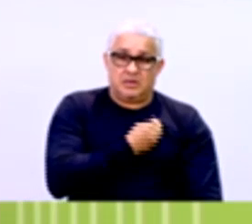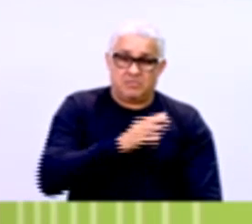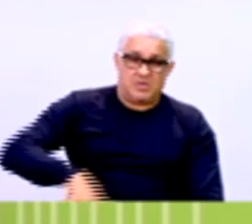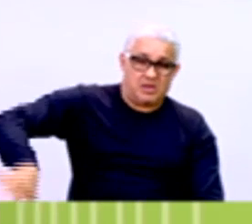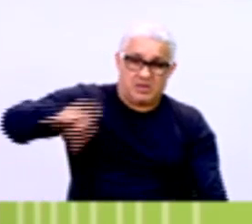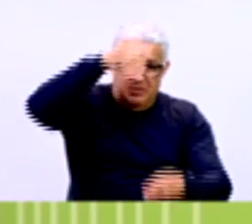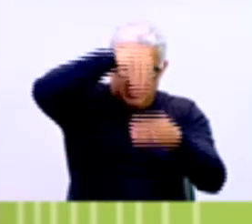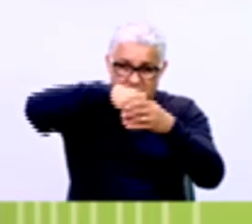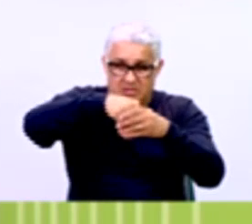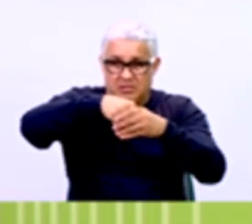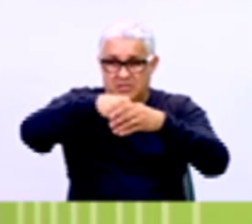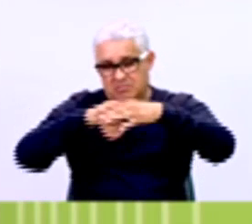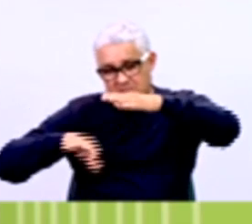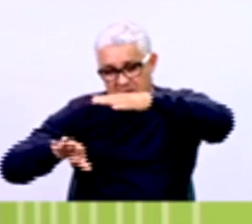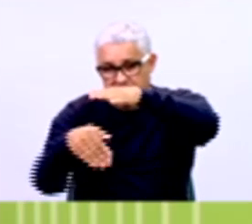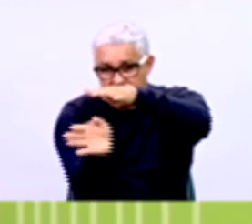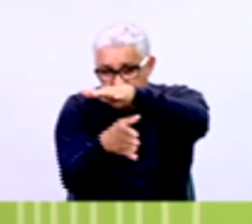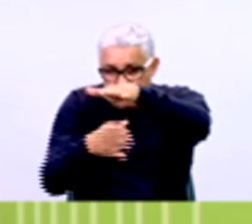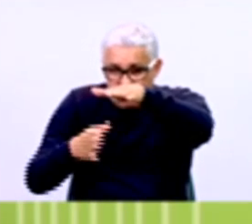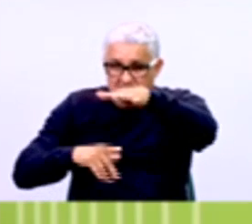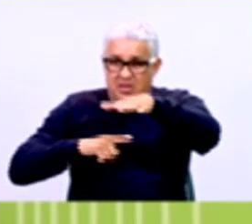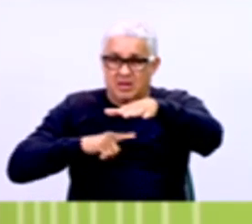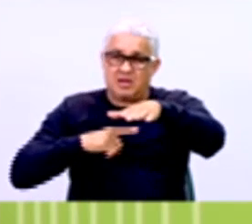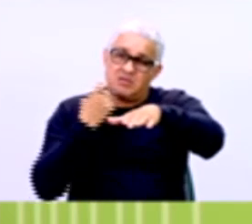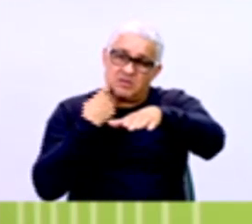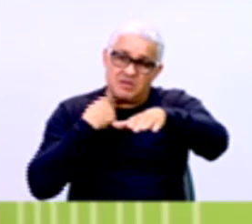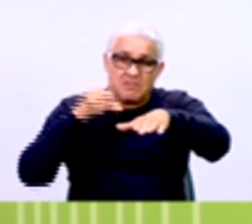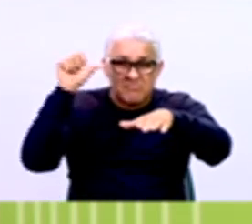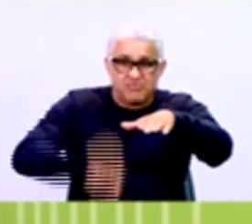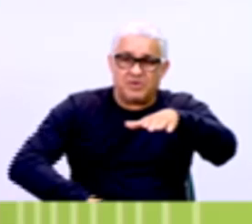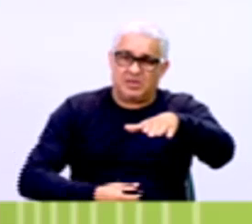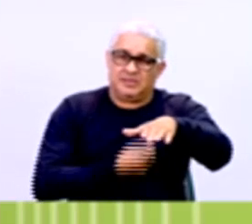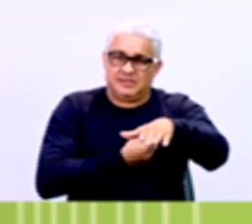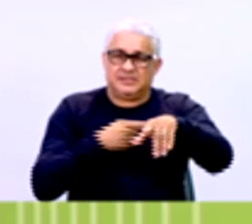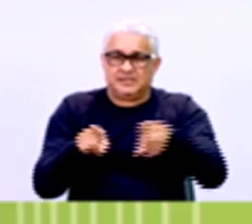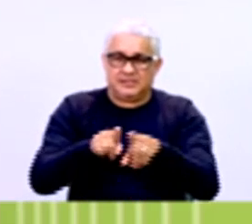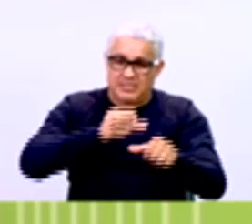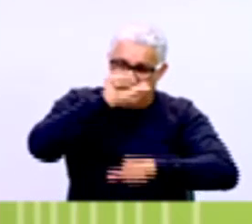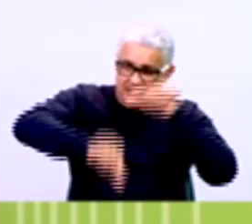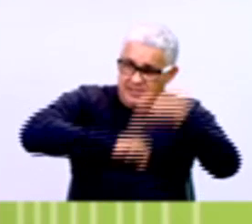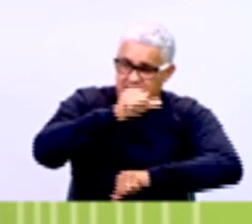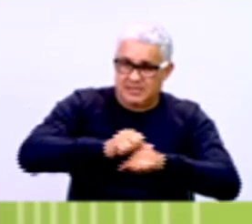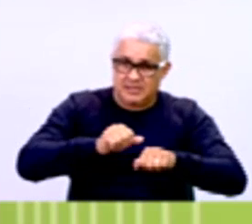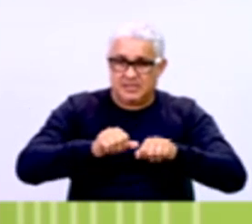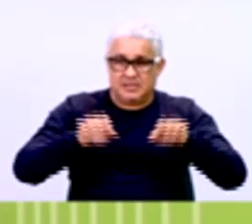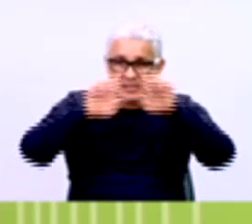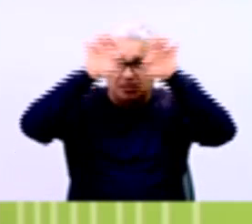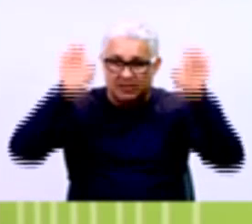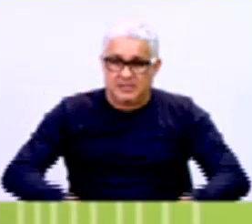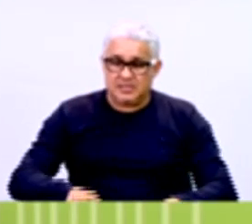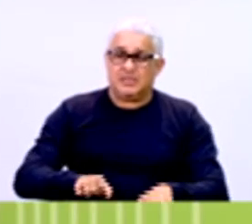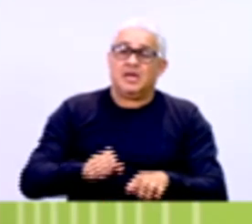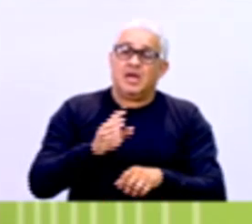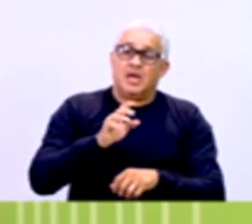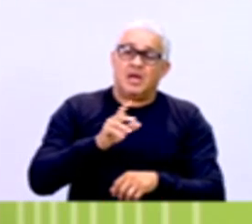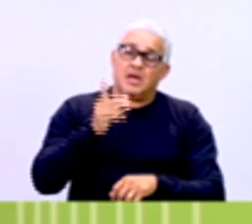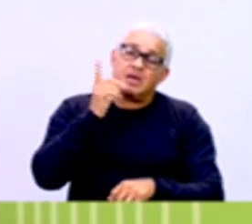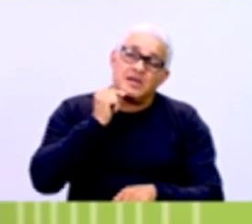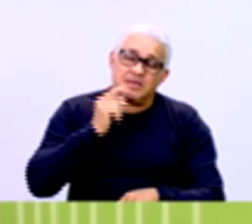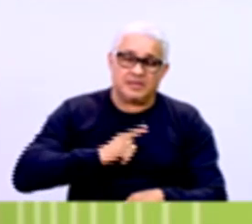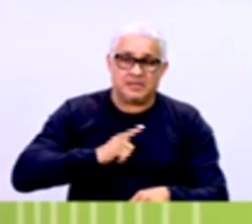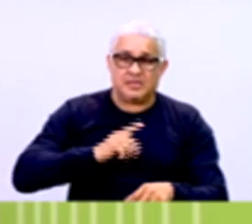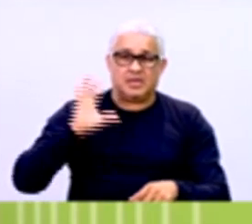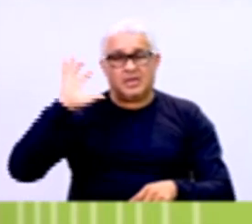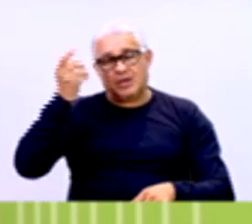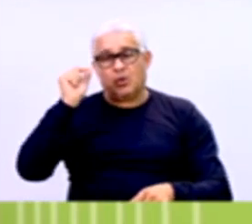aquática. Então há uma modificação na estrutura daquela água, ocasionou uma série de